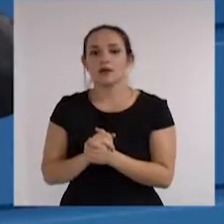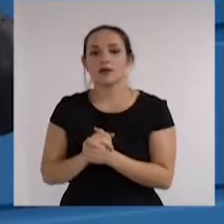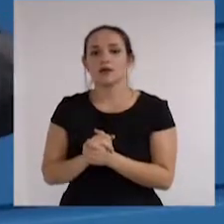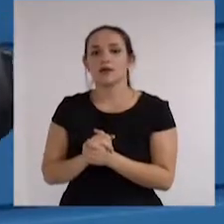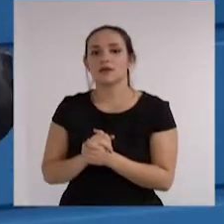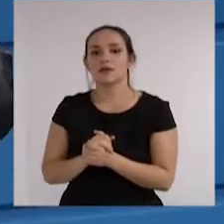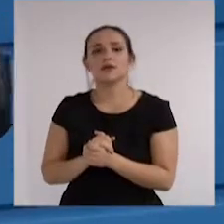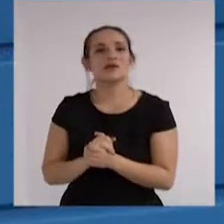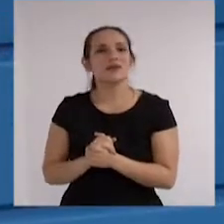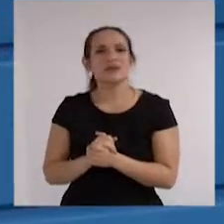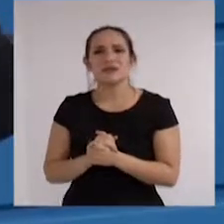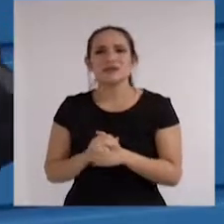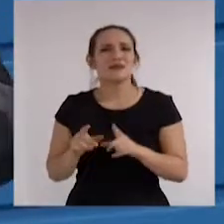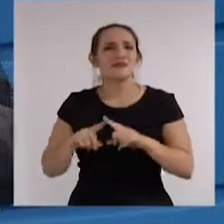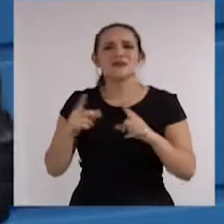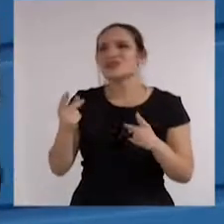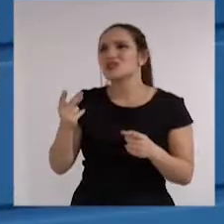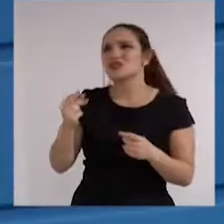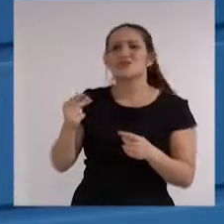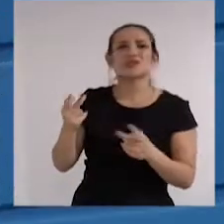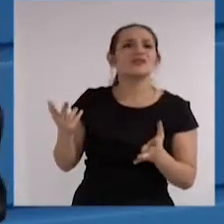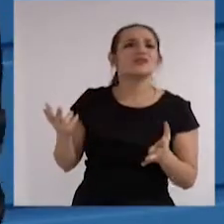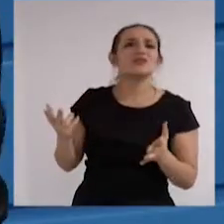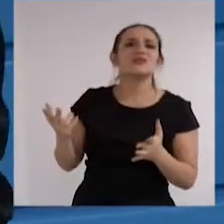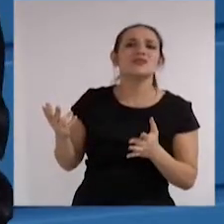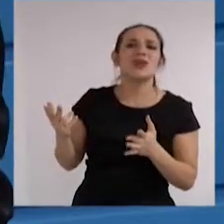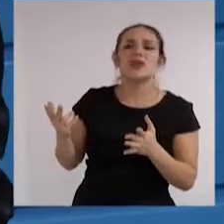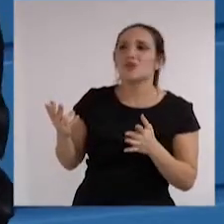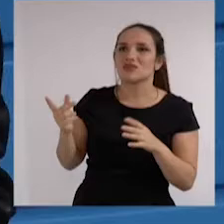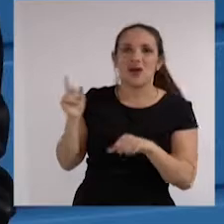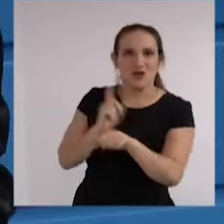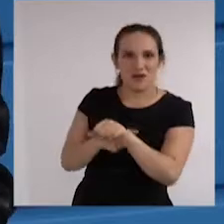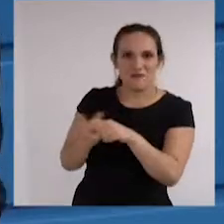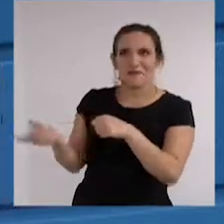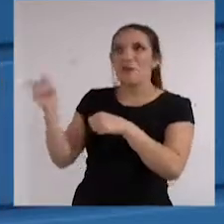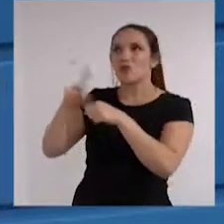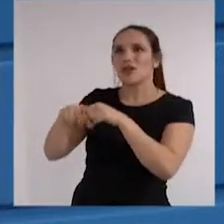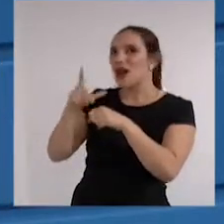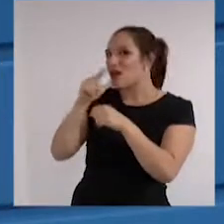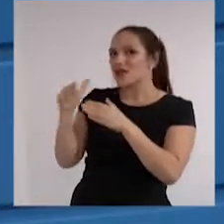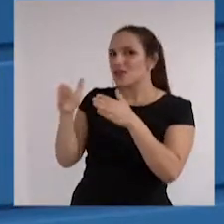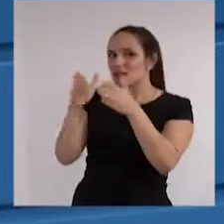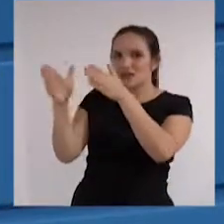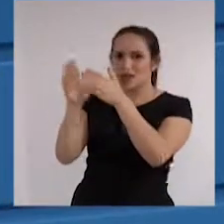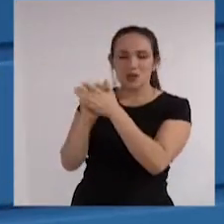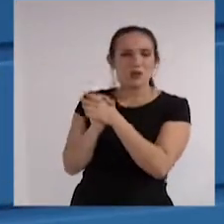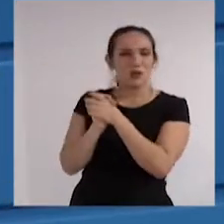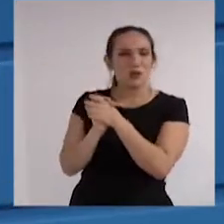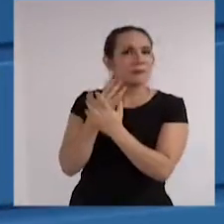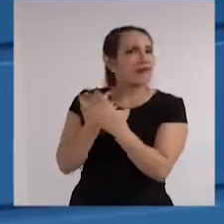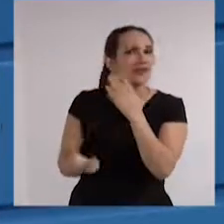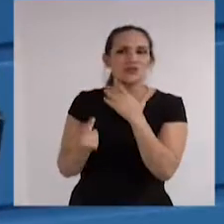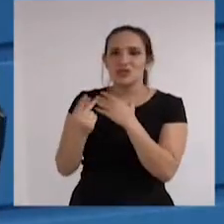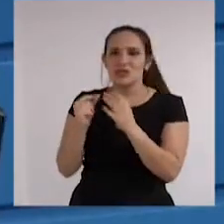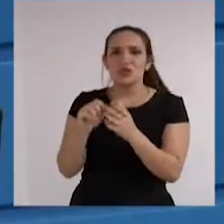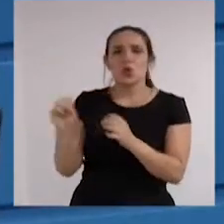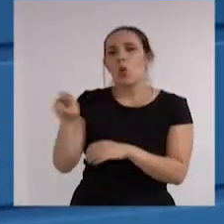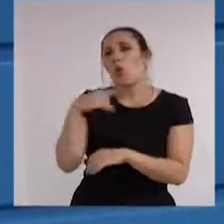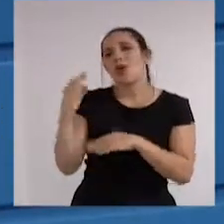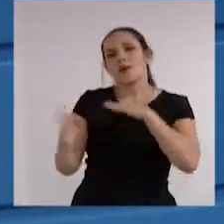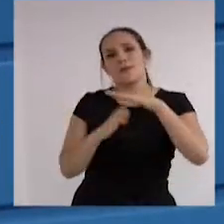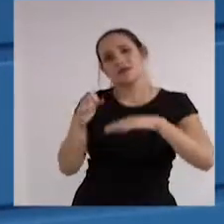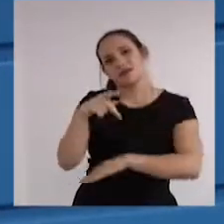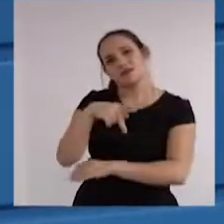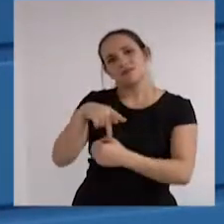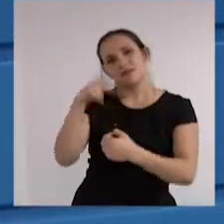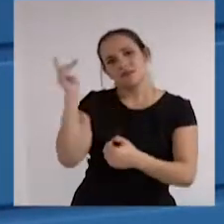o desperdício de dinheiro e a roubalheira que houve na transposição. Como na Petrobras, como houve nos Correios,